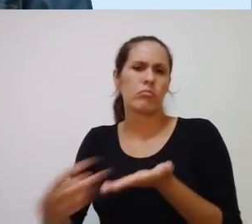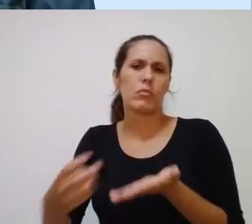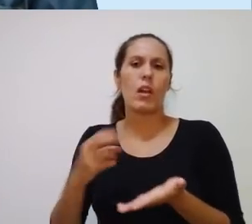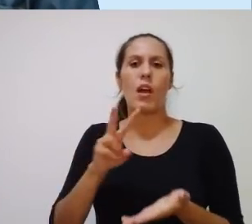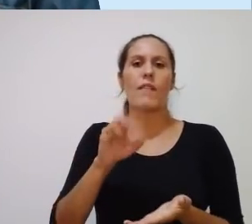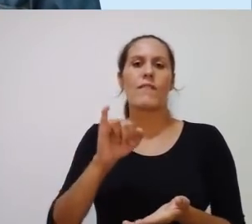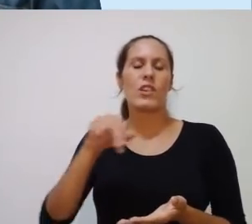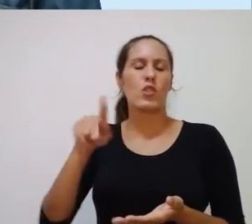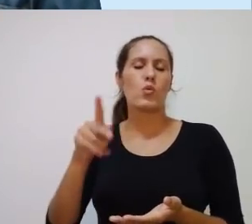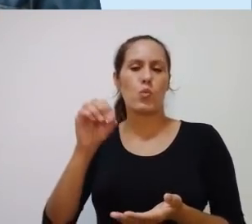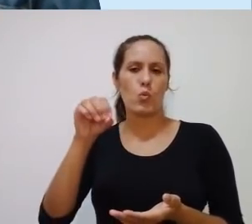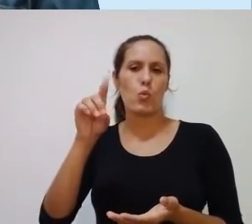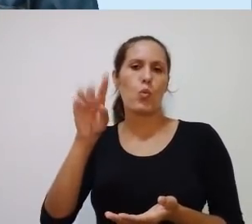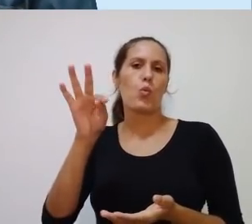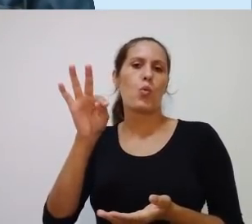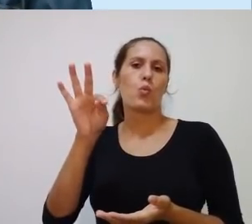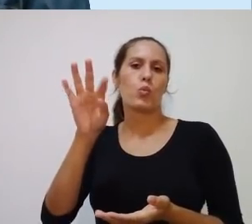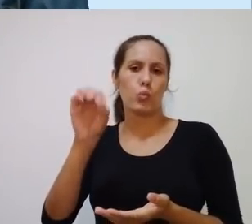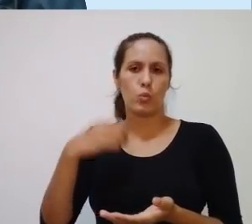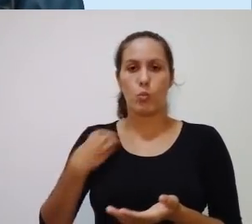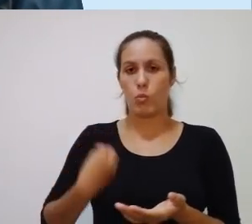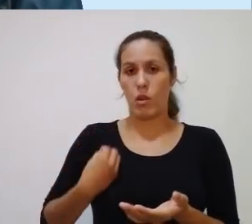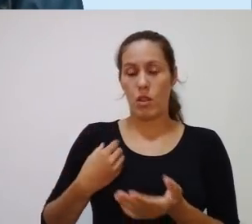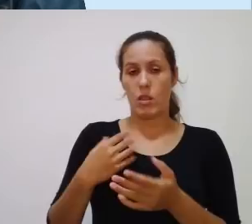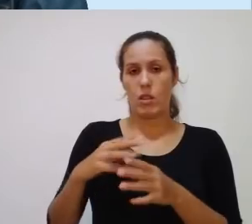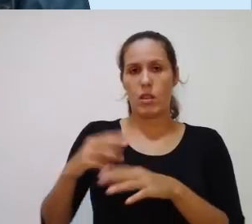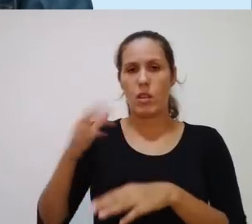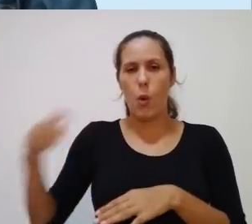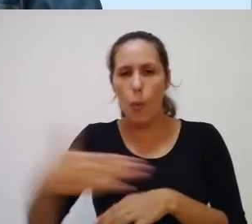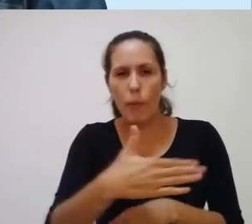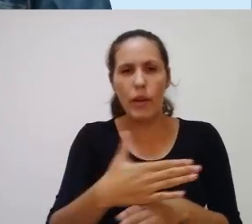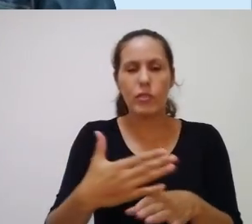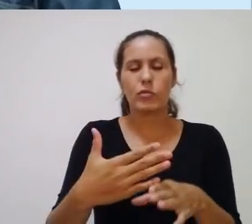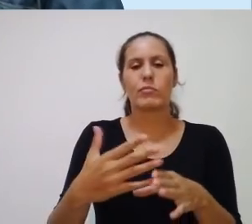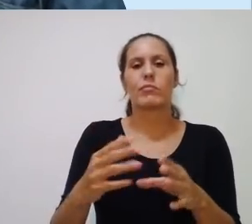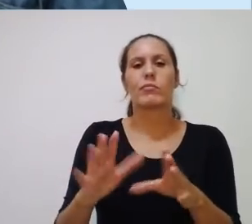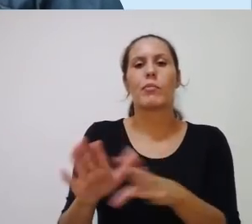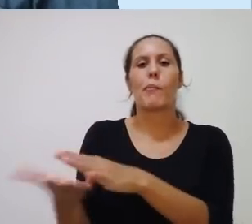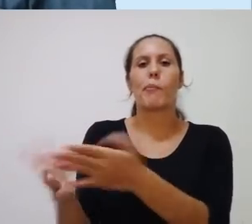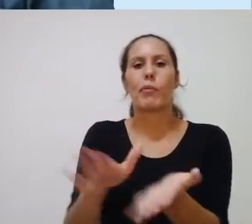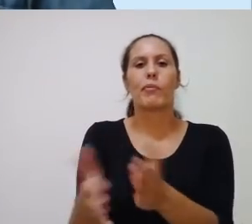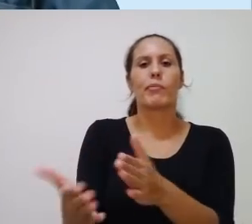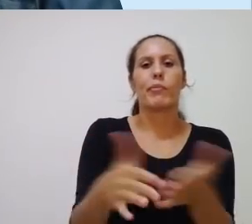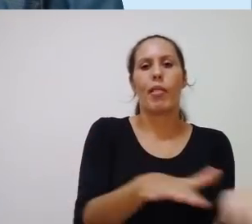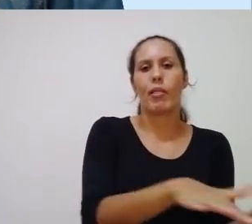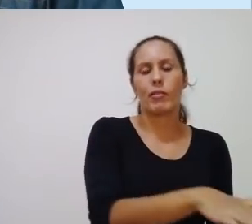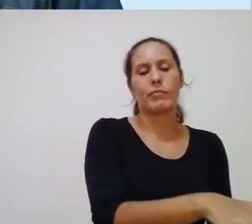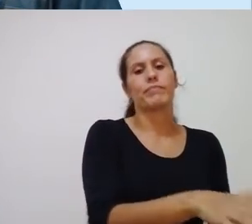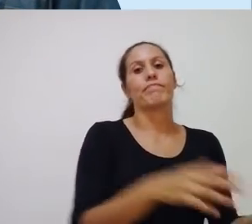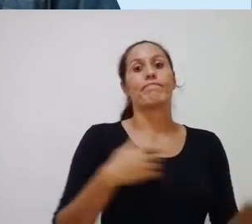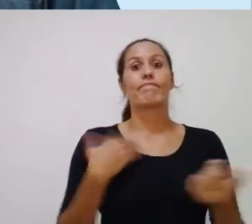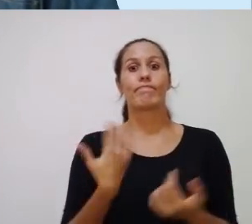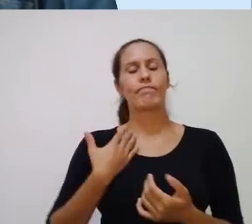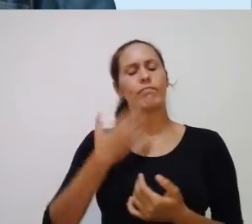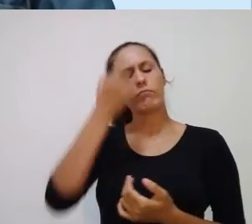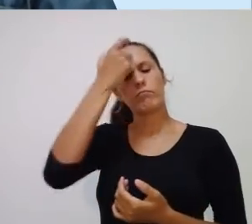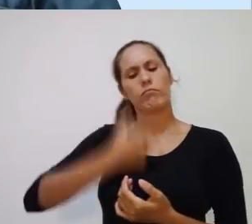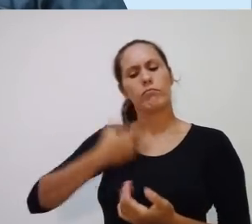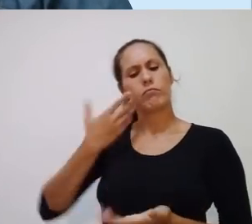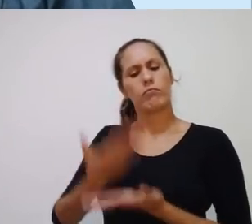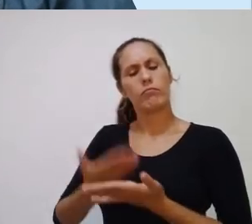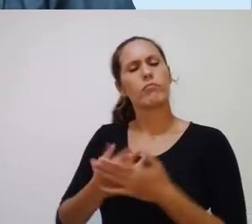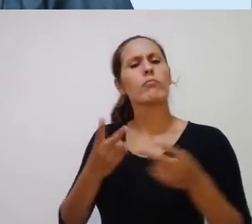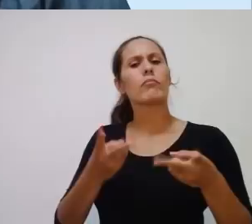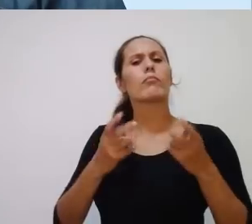alimentação daquela corrente do rio ali. Então é importante que o estudante ele perceba que ele pode medir a quantidade